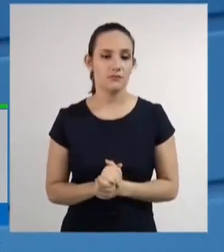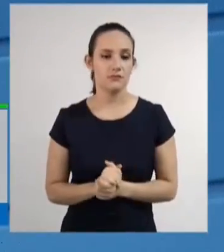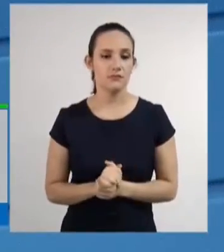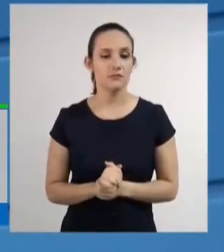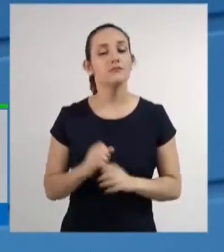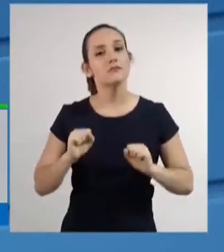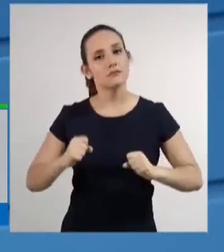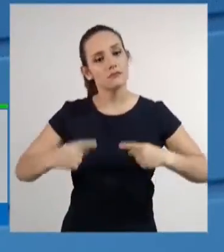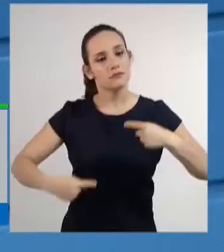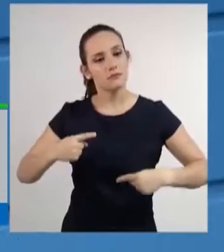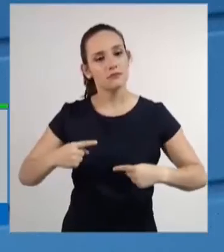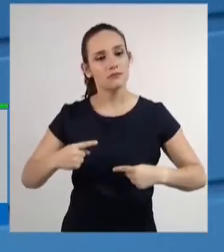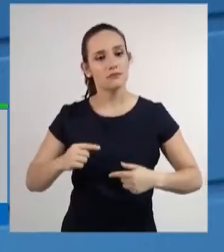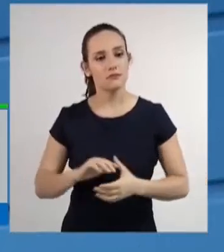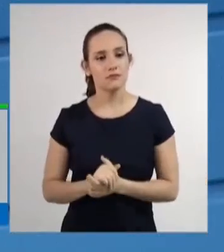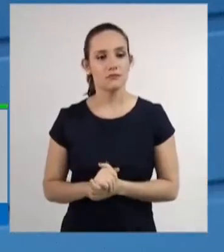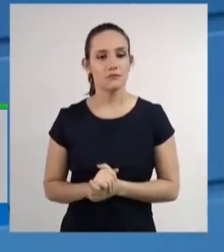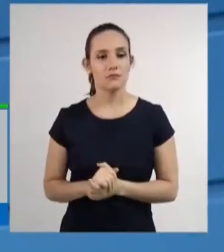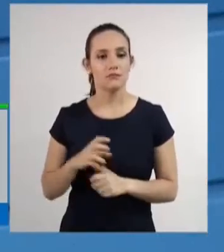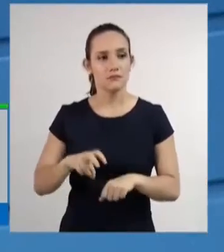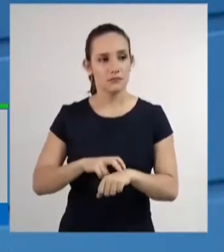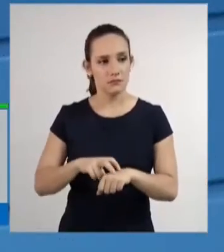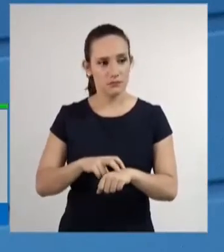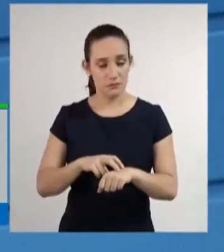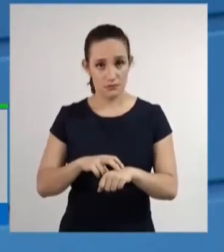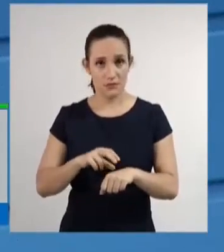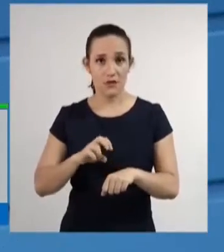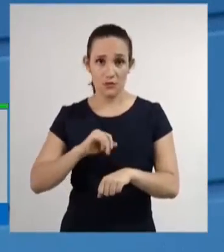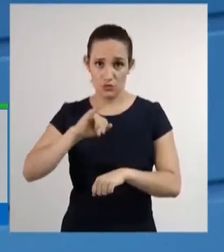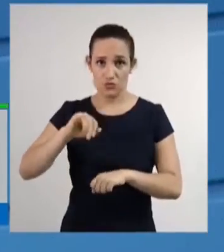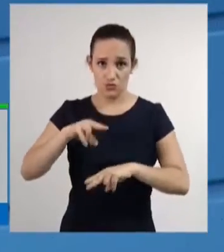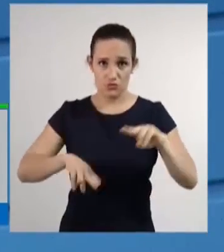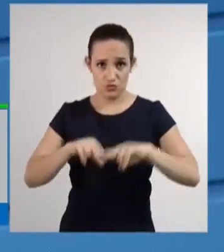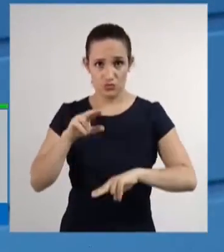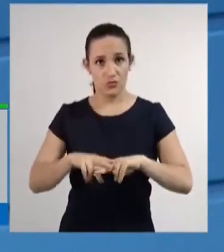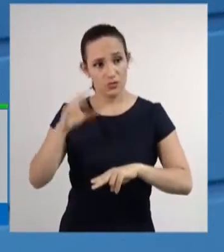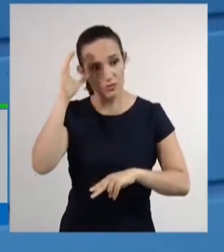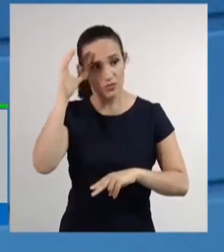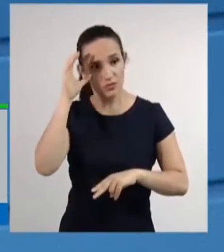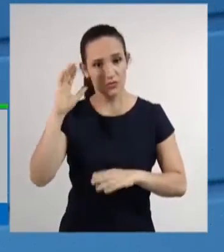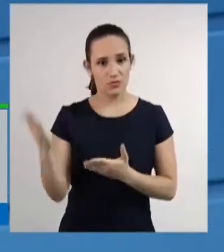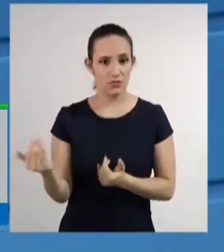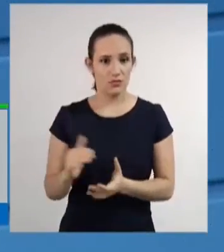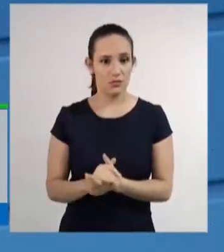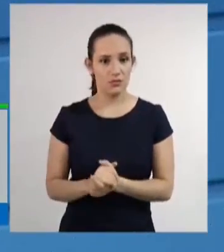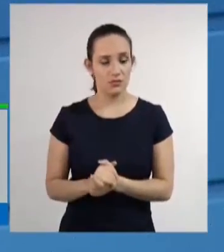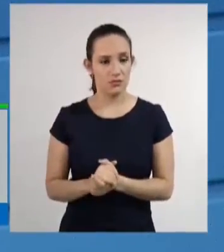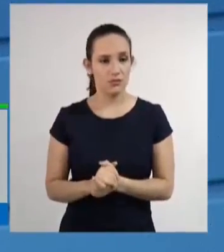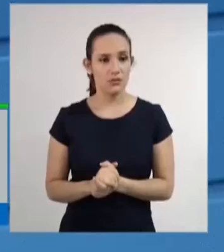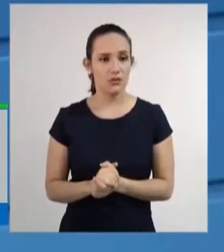gente possa discutir, debater no Junho Verde da Esperança a consciência jovem.